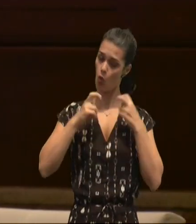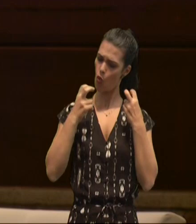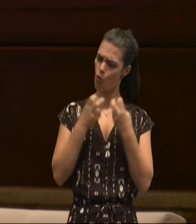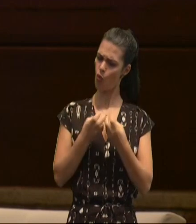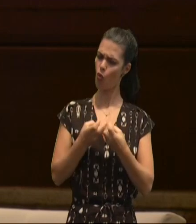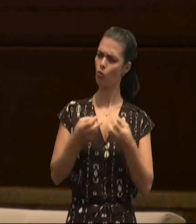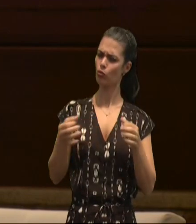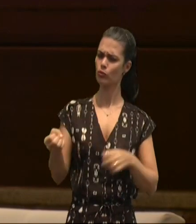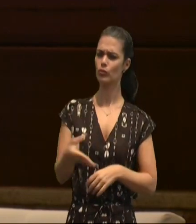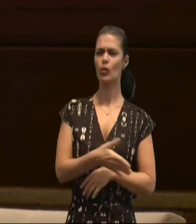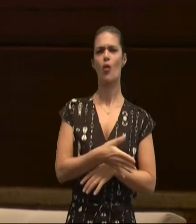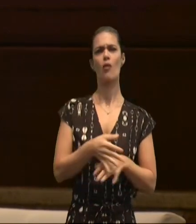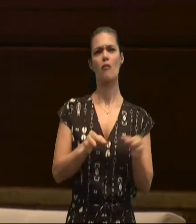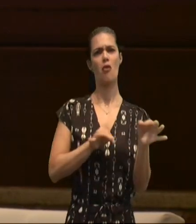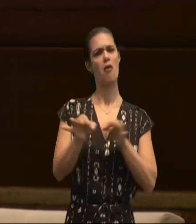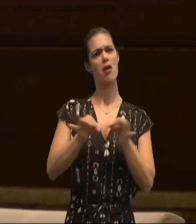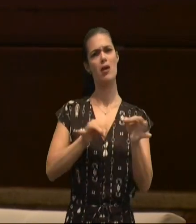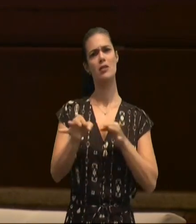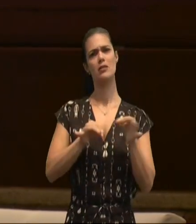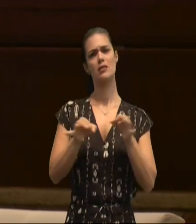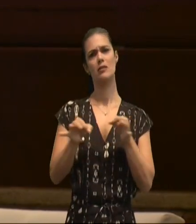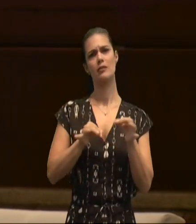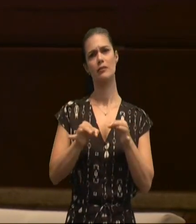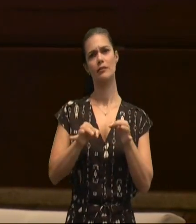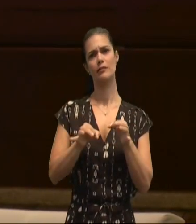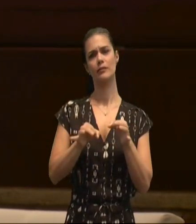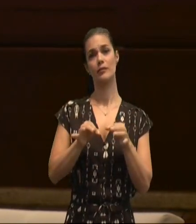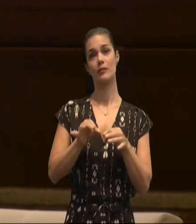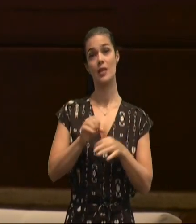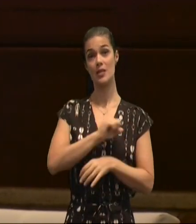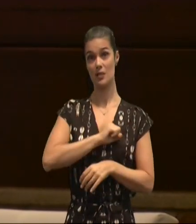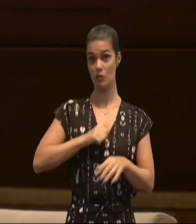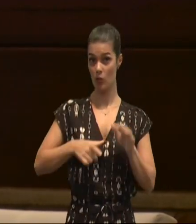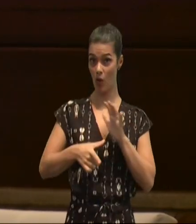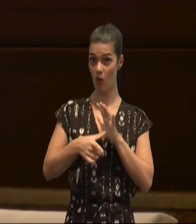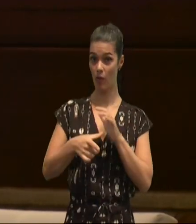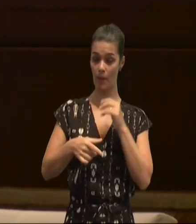restabelecido. Samuel, antes da sua morte,